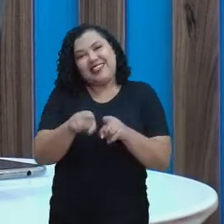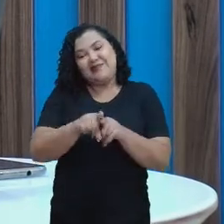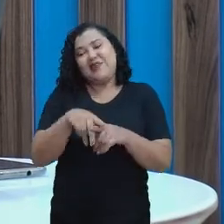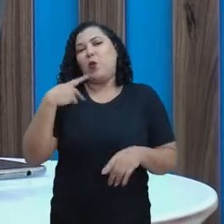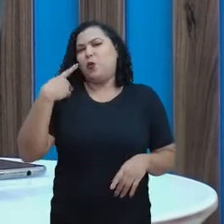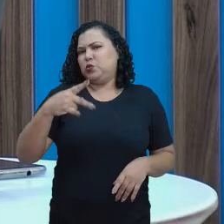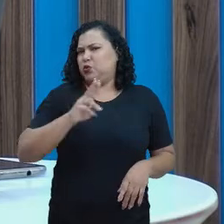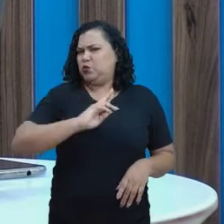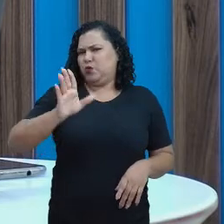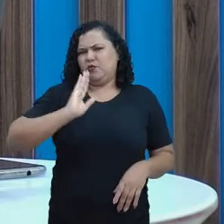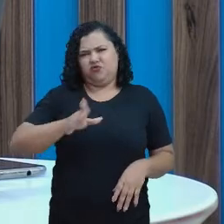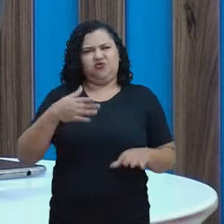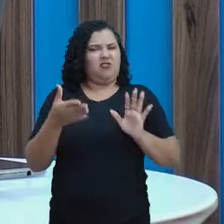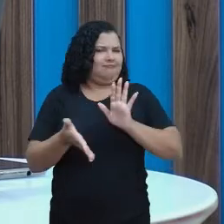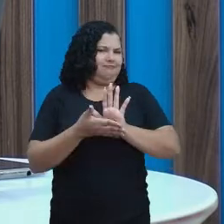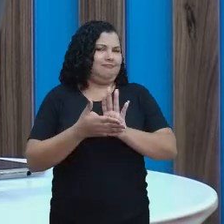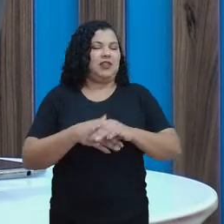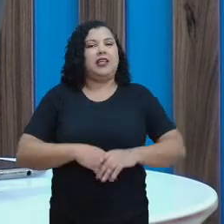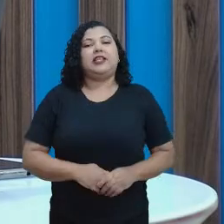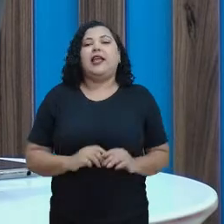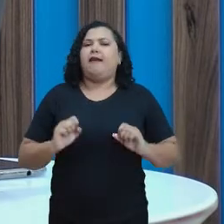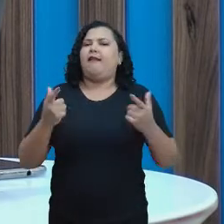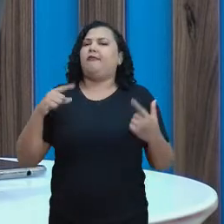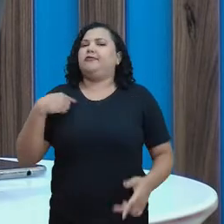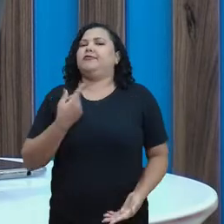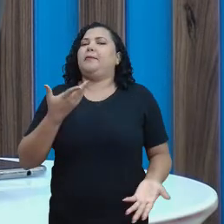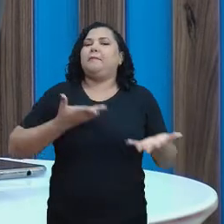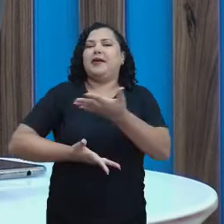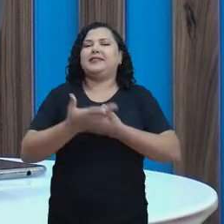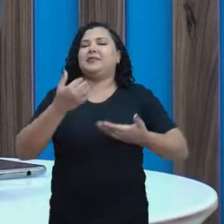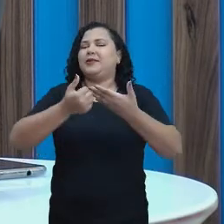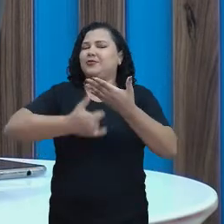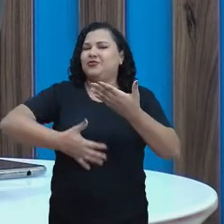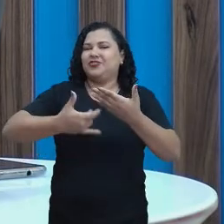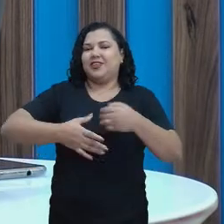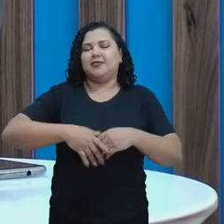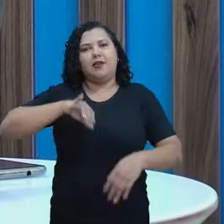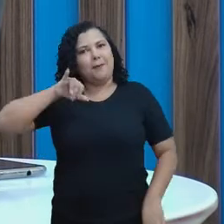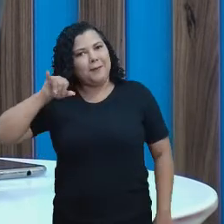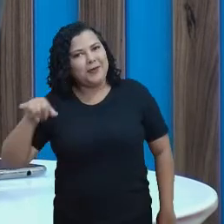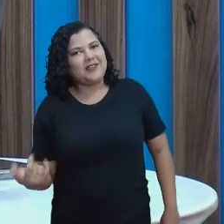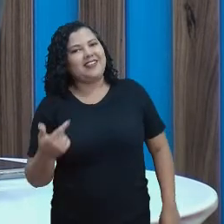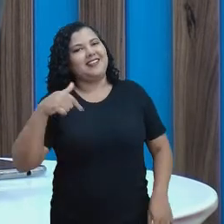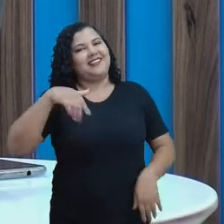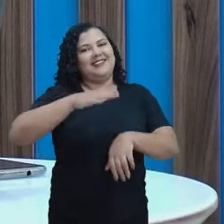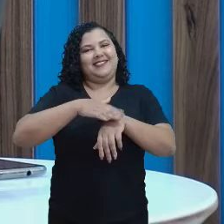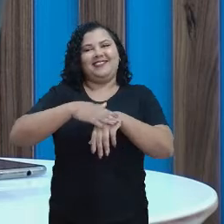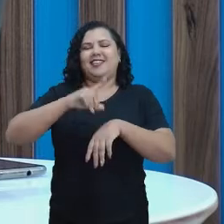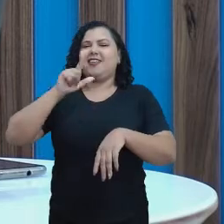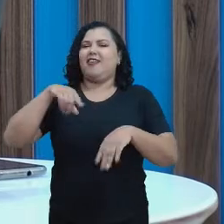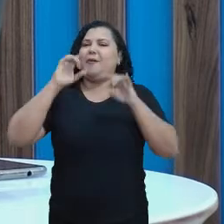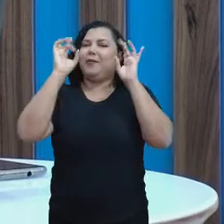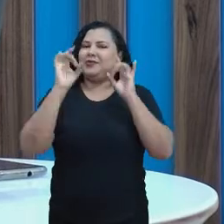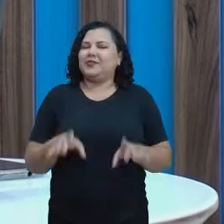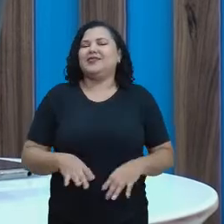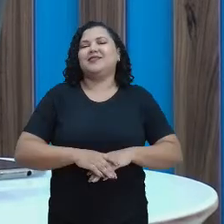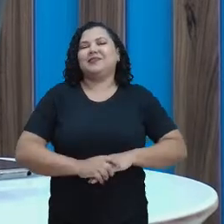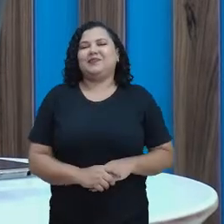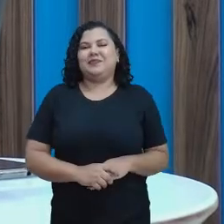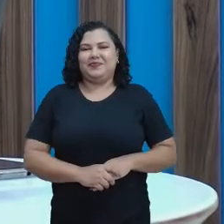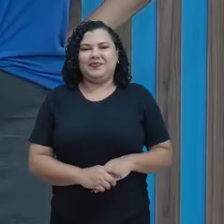automaticamente, claro. E aí, vamos interagindo aqui no chat, não é? E aproveitar esse momento, que é muito especial.